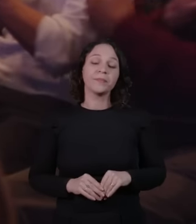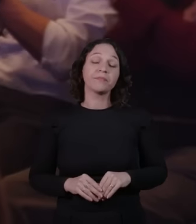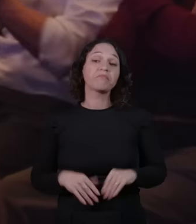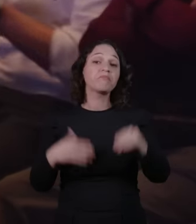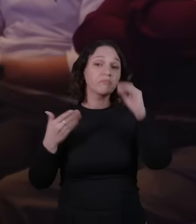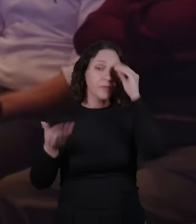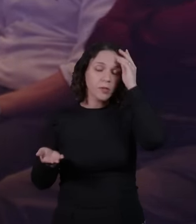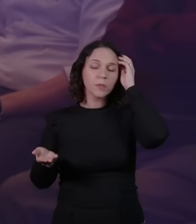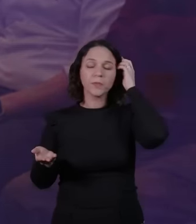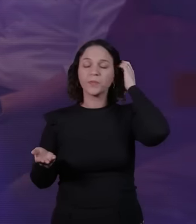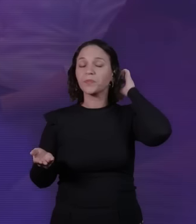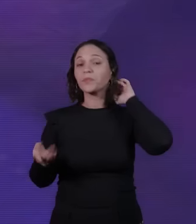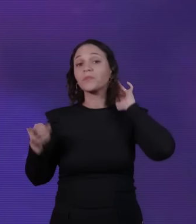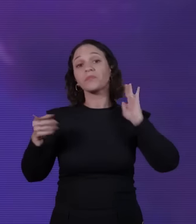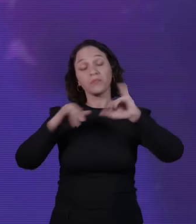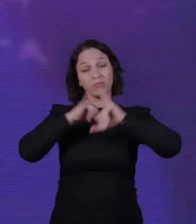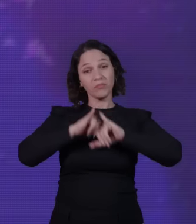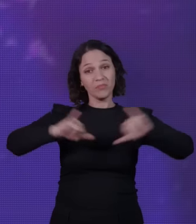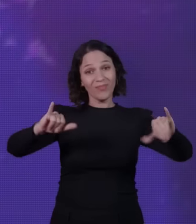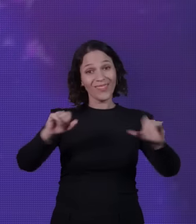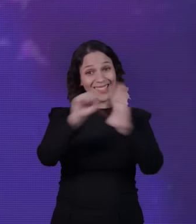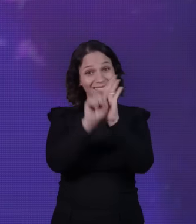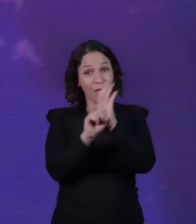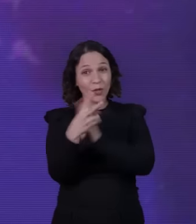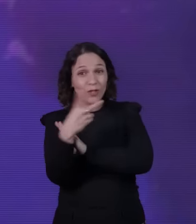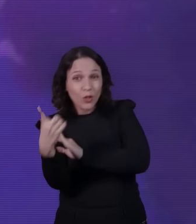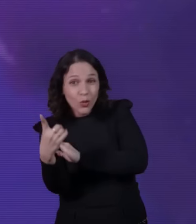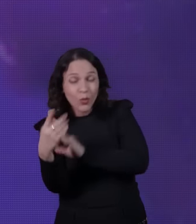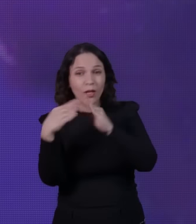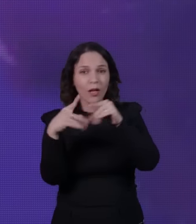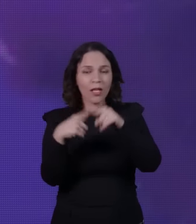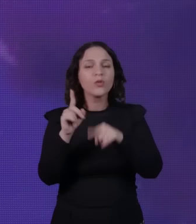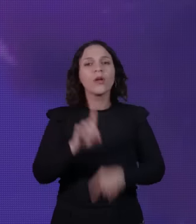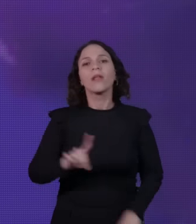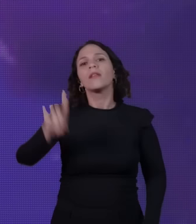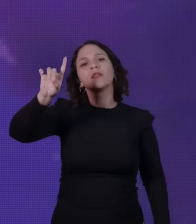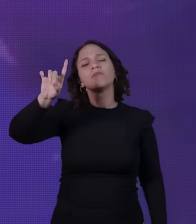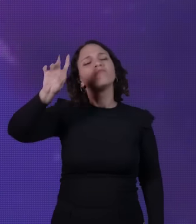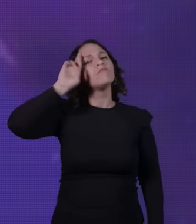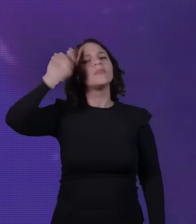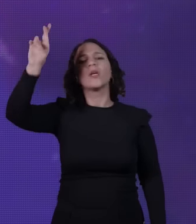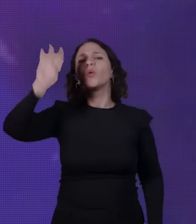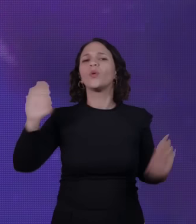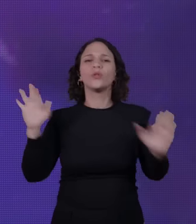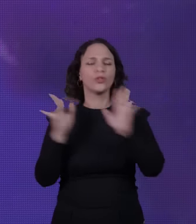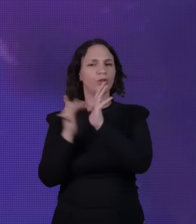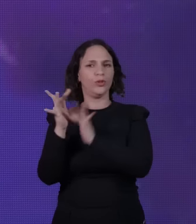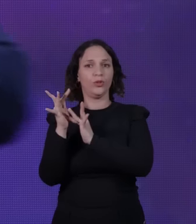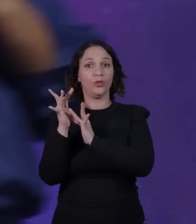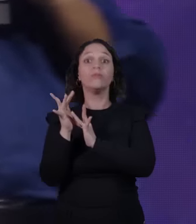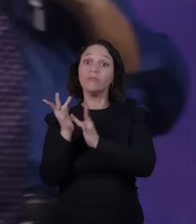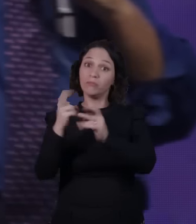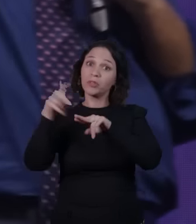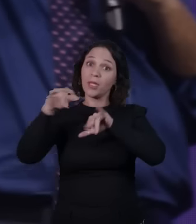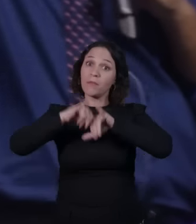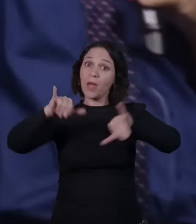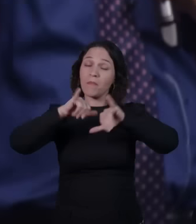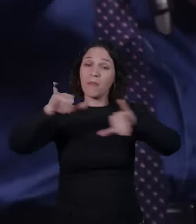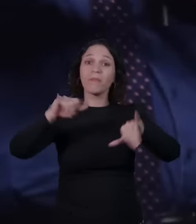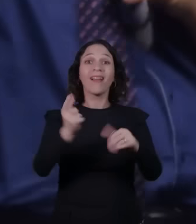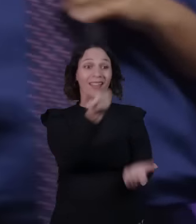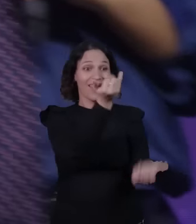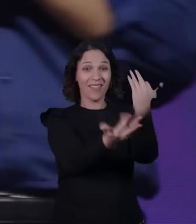Então a mensagem para a igreja do século 21 é: Jesus é o Senhor da igreja. E foi para esta igreja que ele diz: as portas